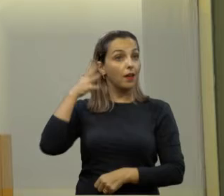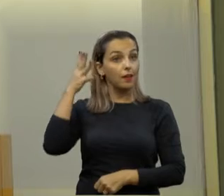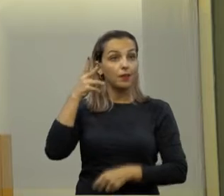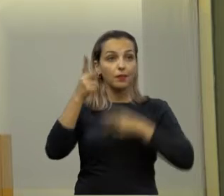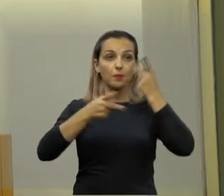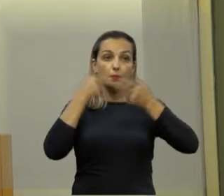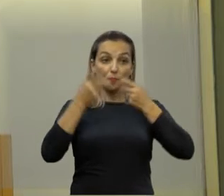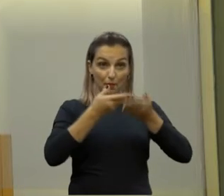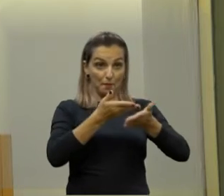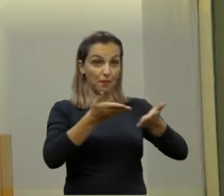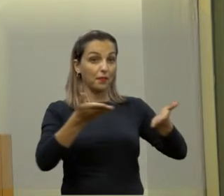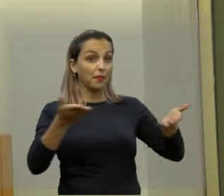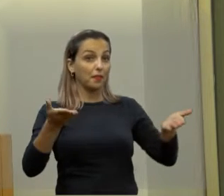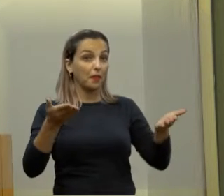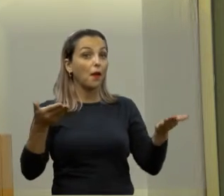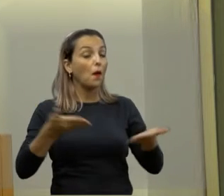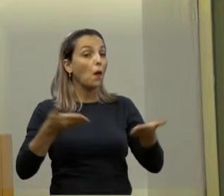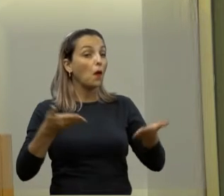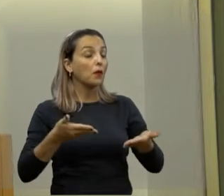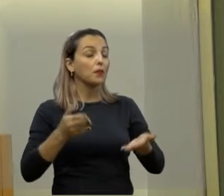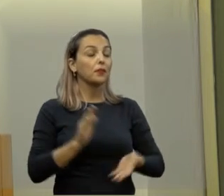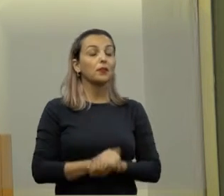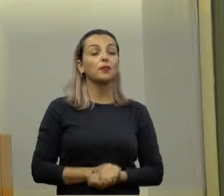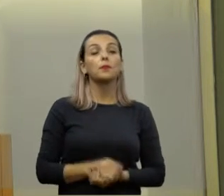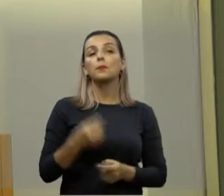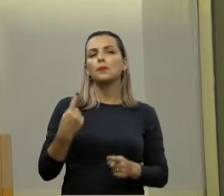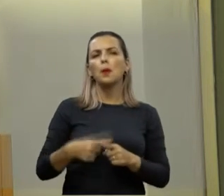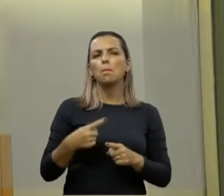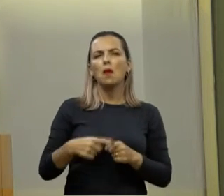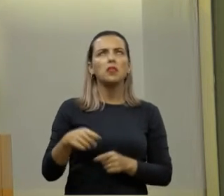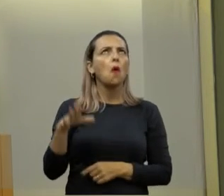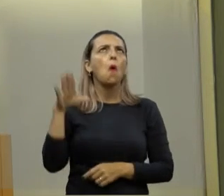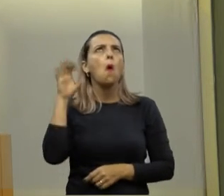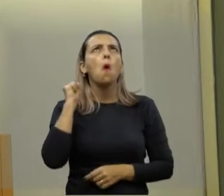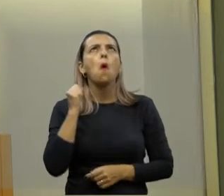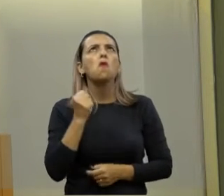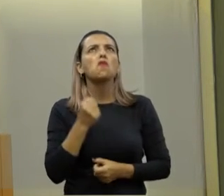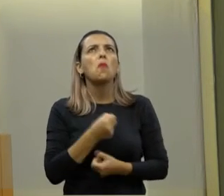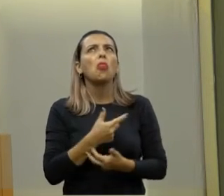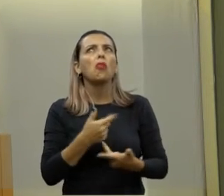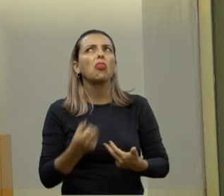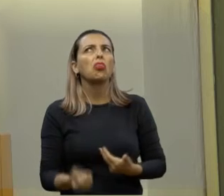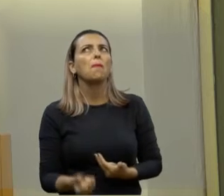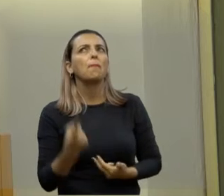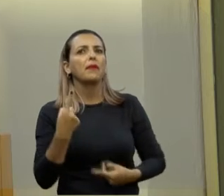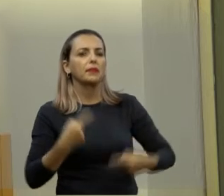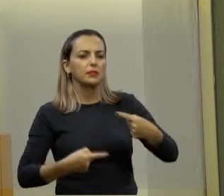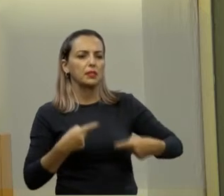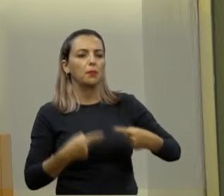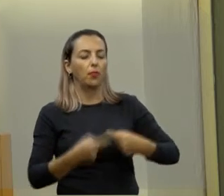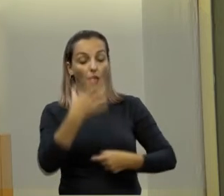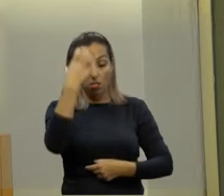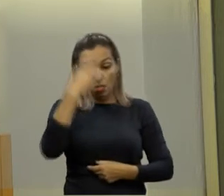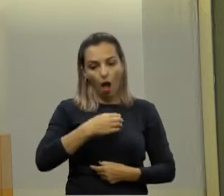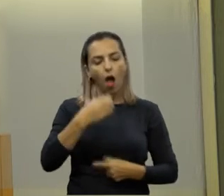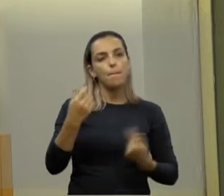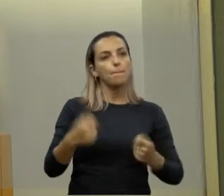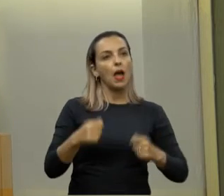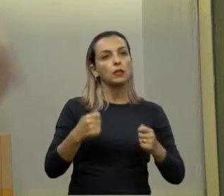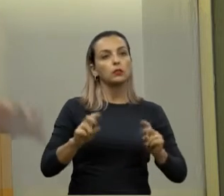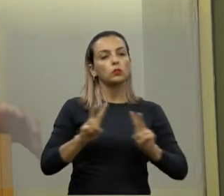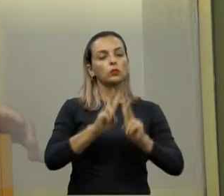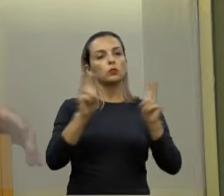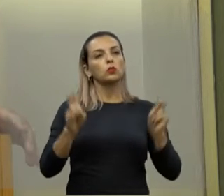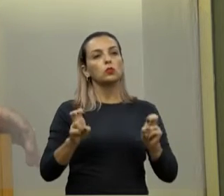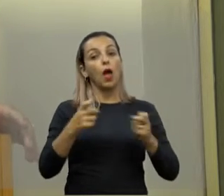nessa tarde de hoje porque a gente usa umas coisas que a gente precisa fazer um debate muito sério quanto que